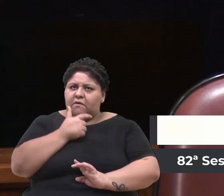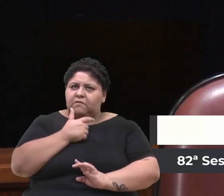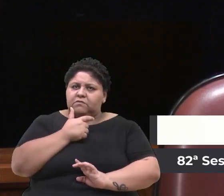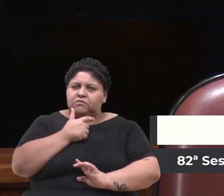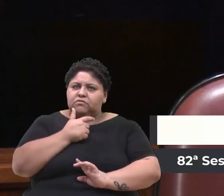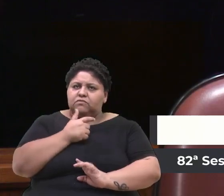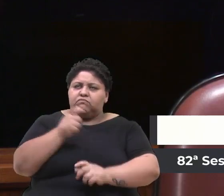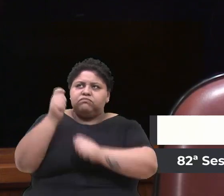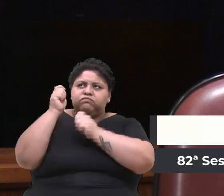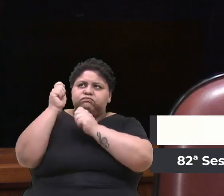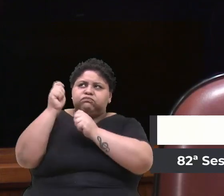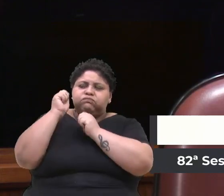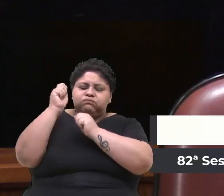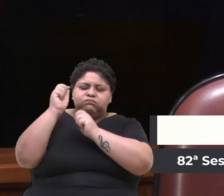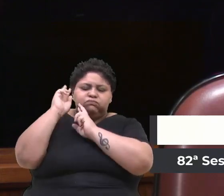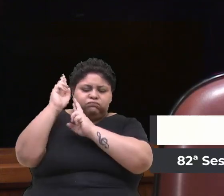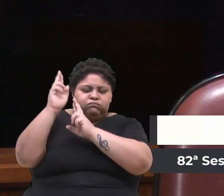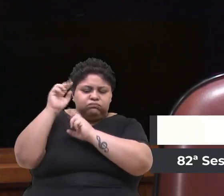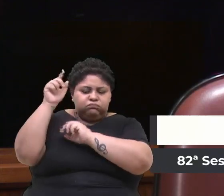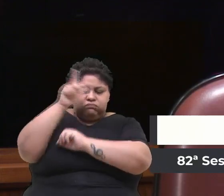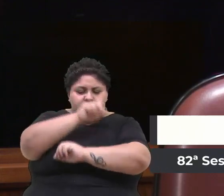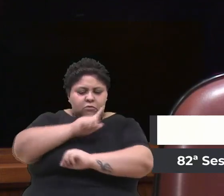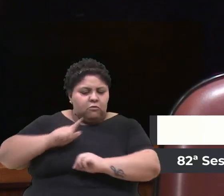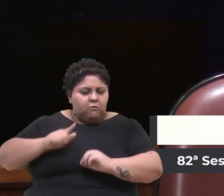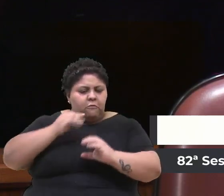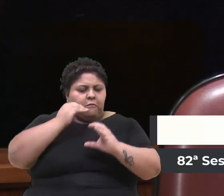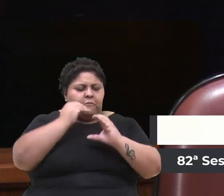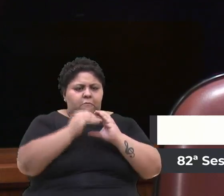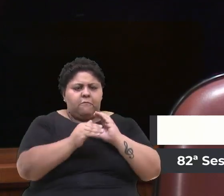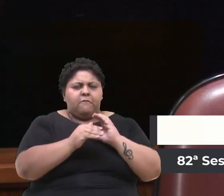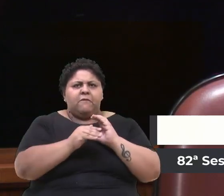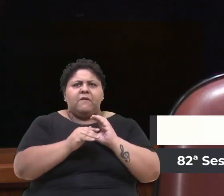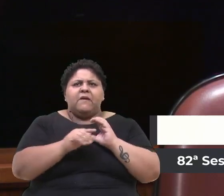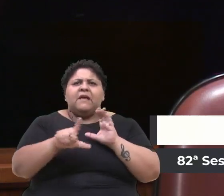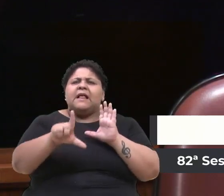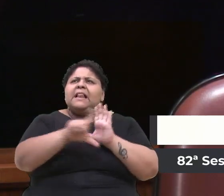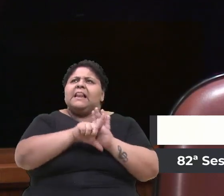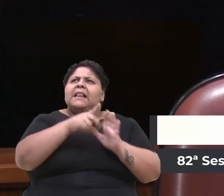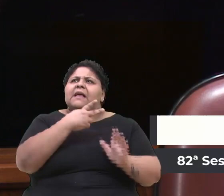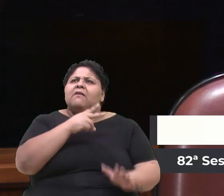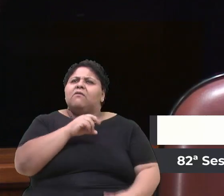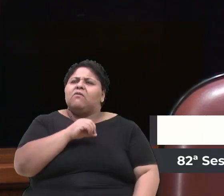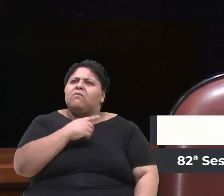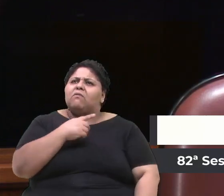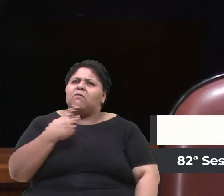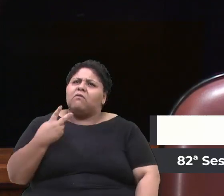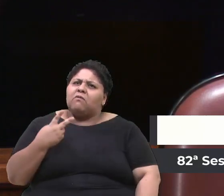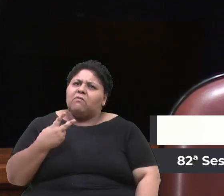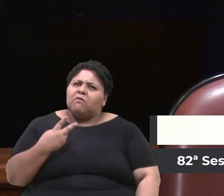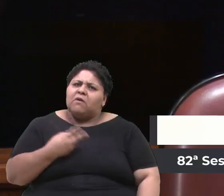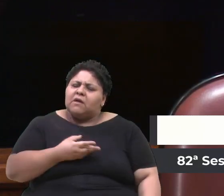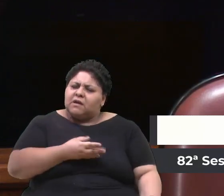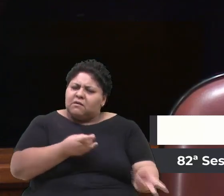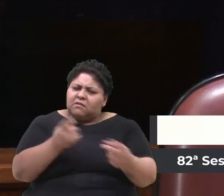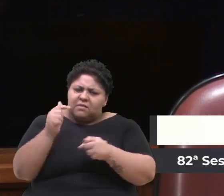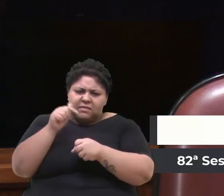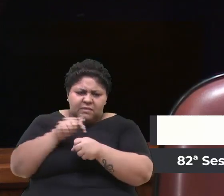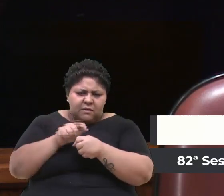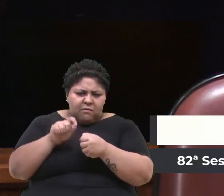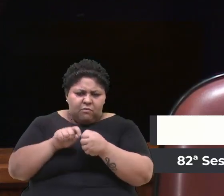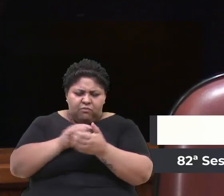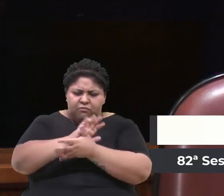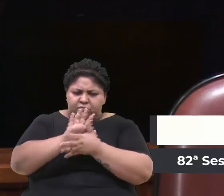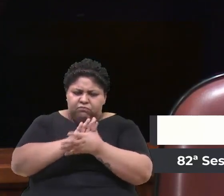tenha mandado, depois, a lei é de 2012, né? Quanto tempo não foi feito. Mas